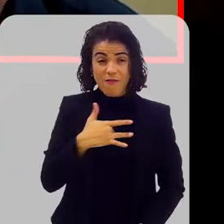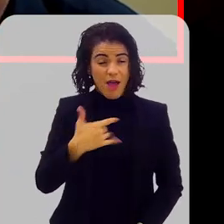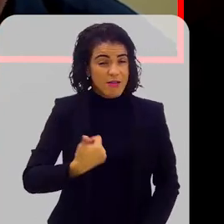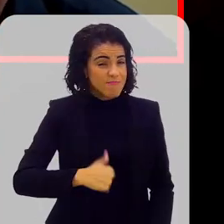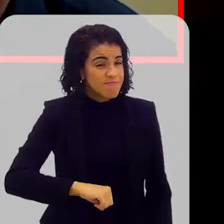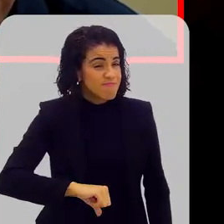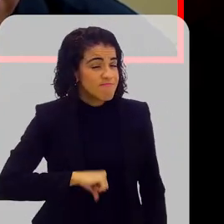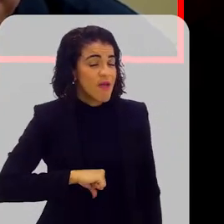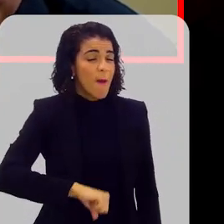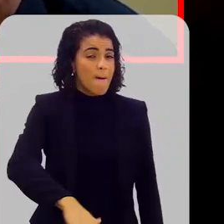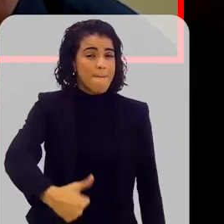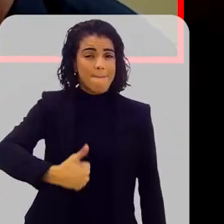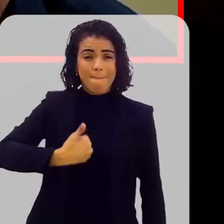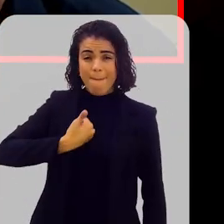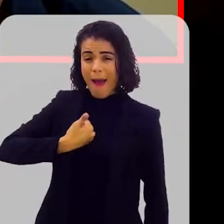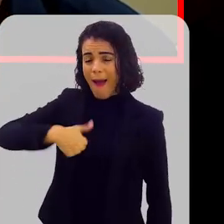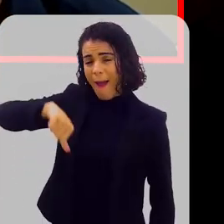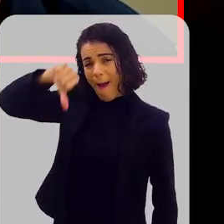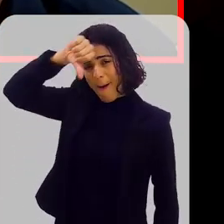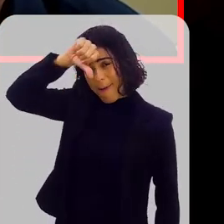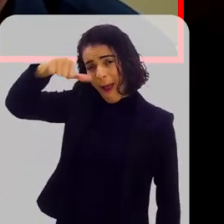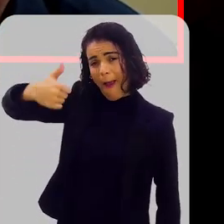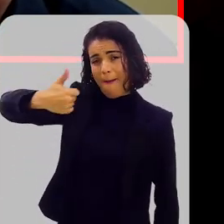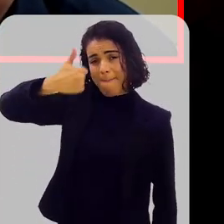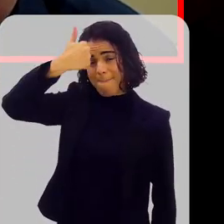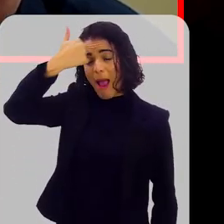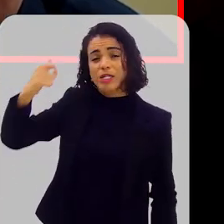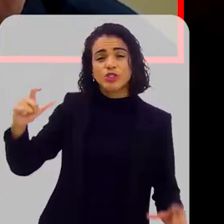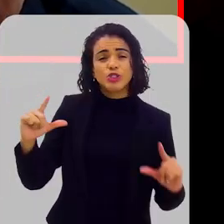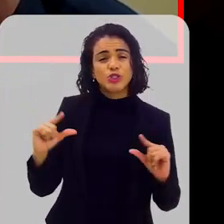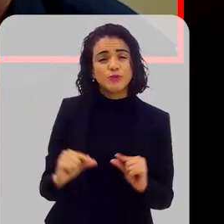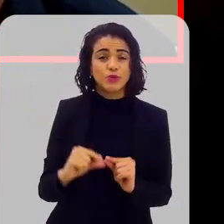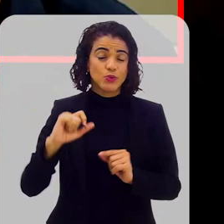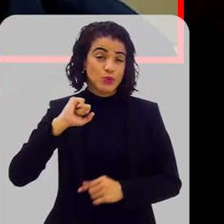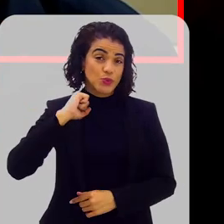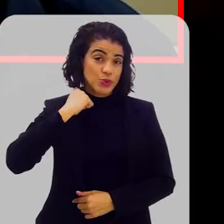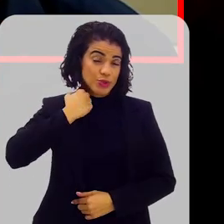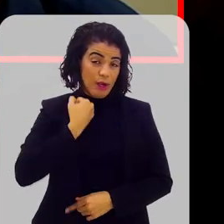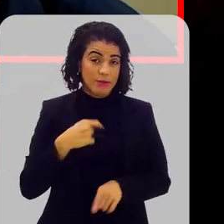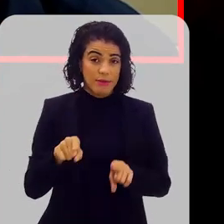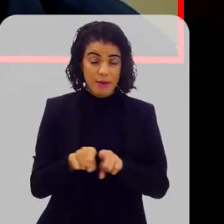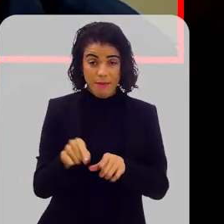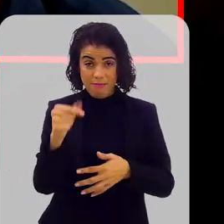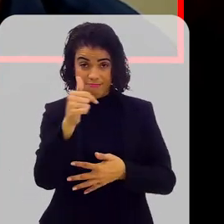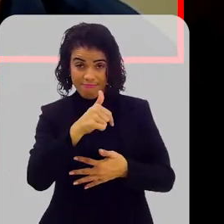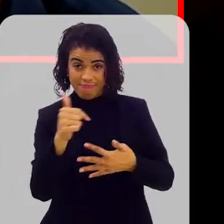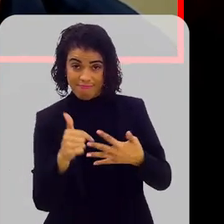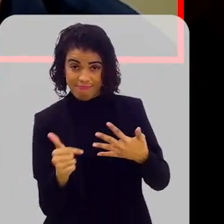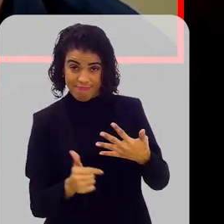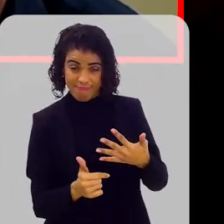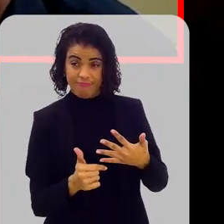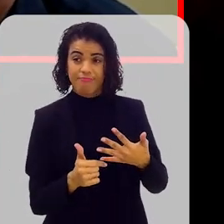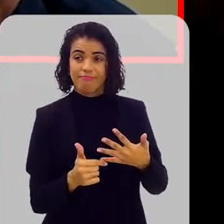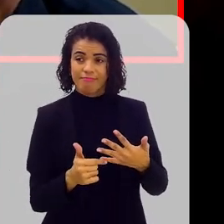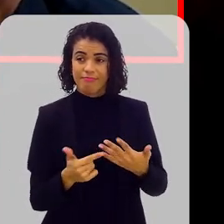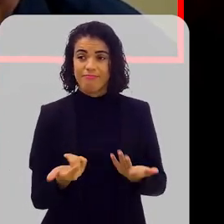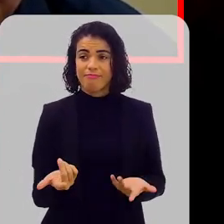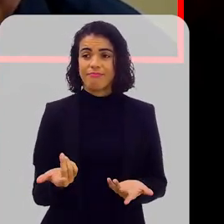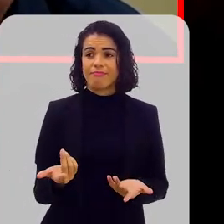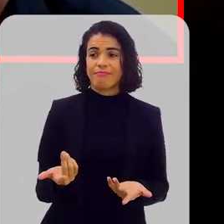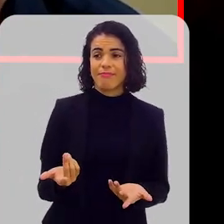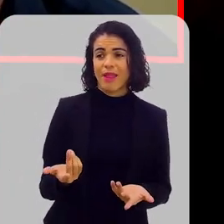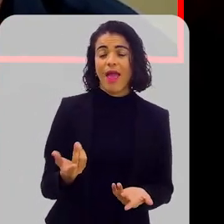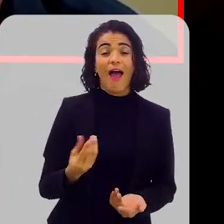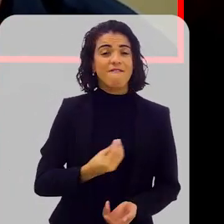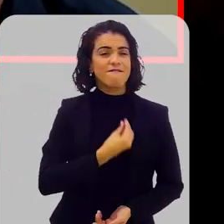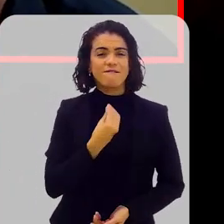forma saudável melhora a autoestima, diminui um pouco o estresse do dia a dia, tem todos esses aspectos aí envolvidos. O